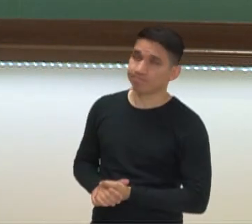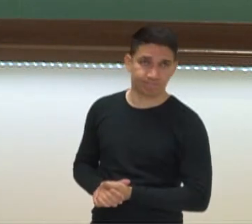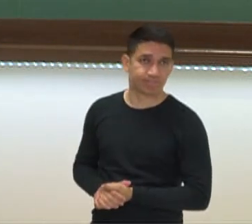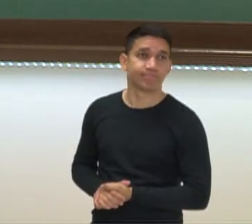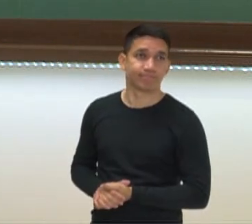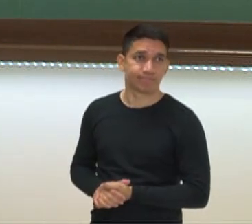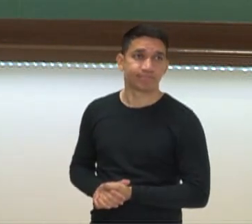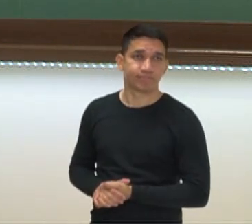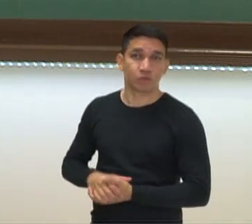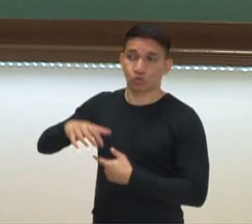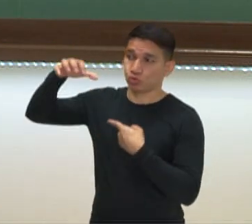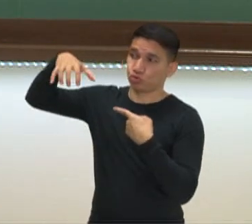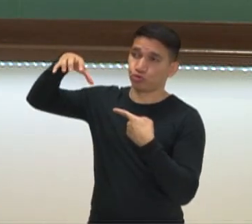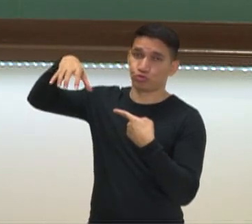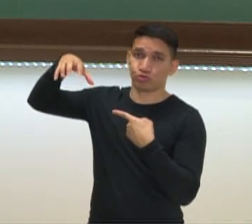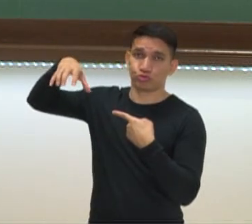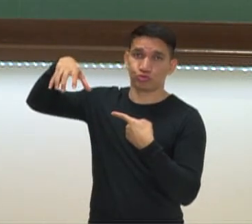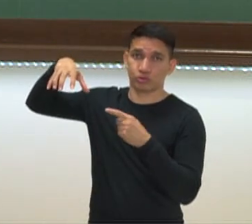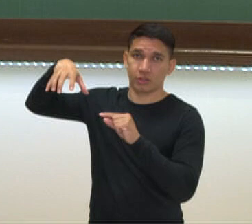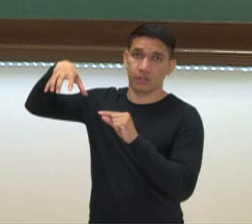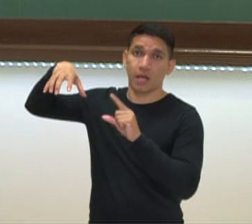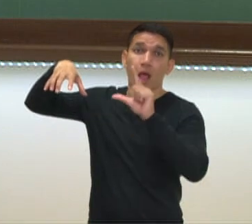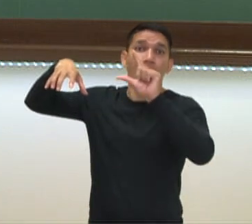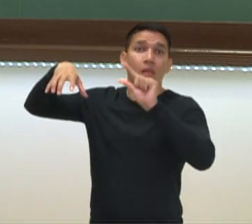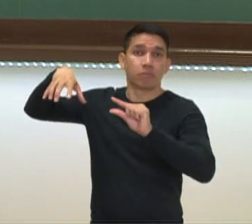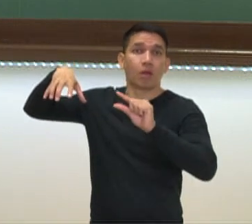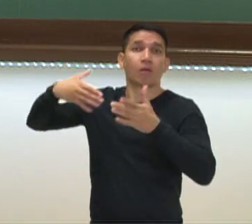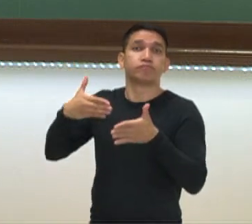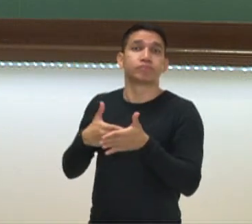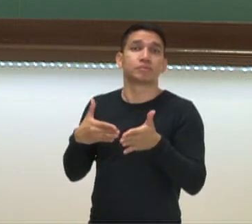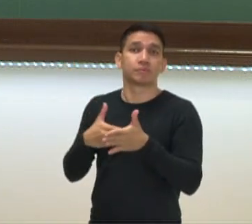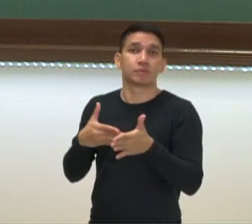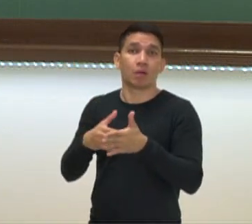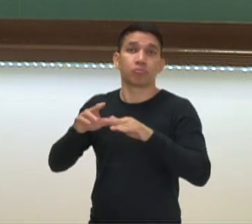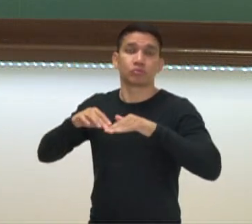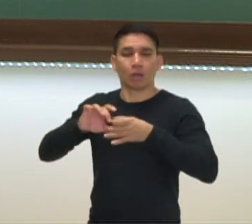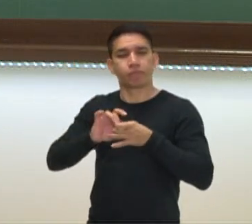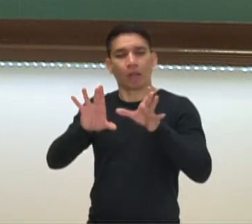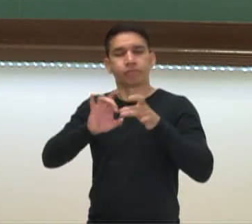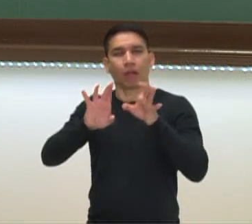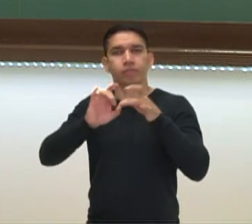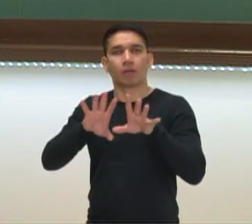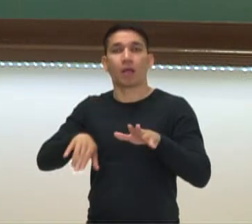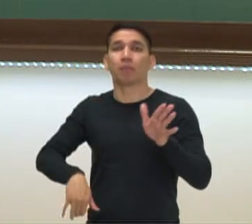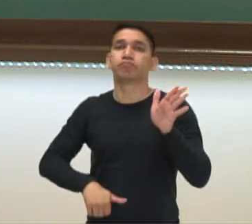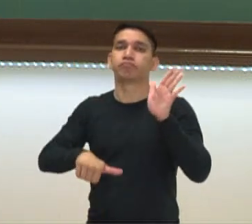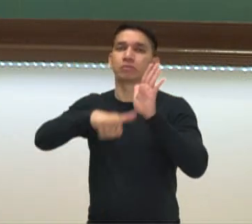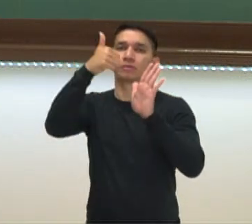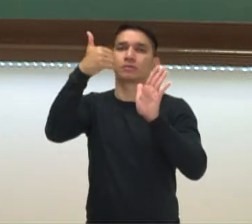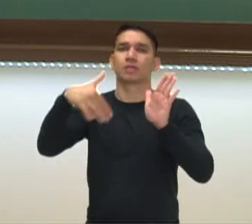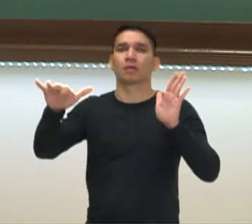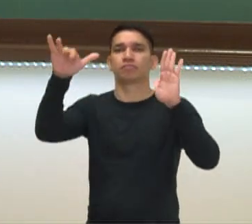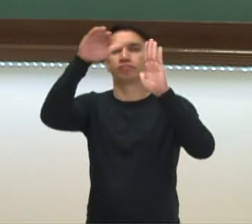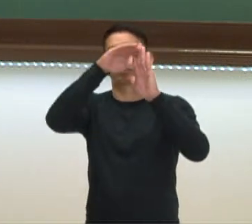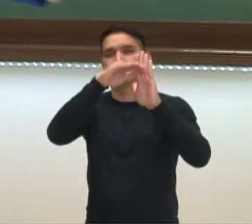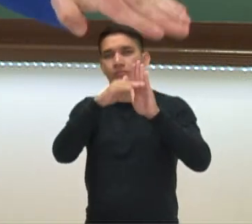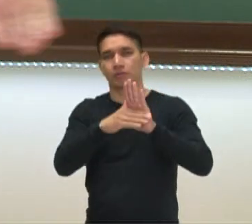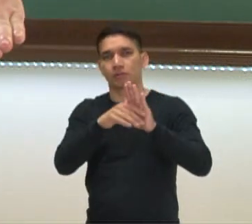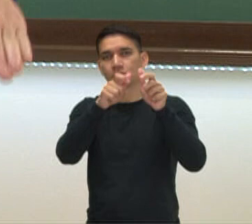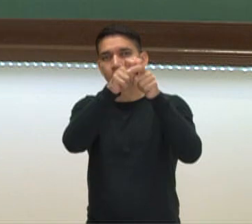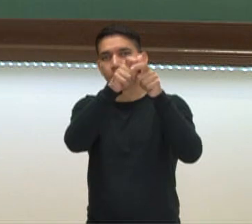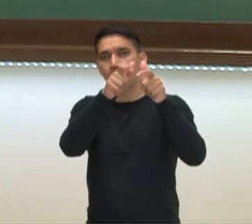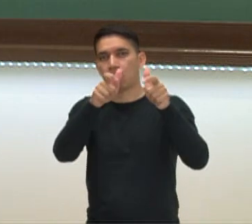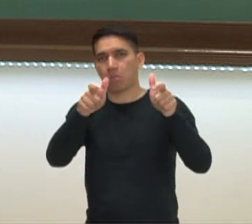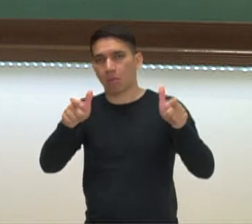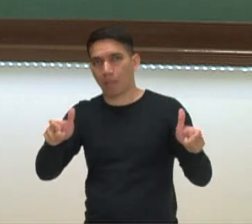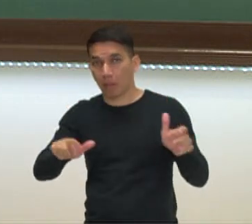O chuveiro. Então, ele é o cara que tem a menor resistência. Então, ele é o primeiro que eu vou pôr na filinha de ordem crescente.